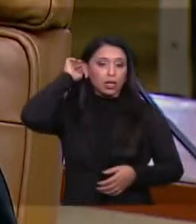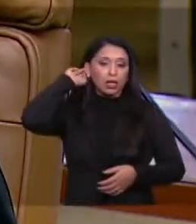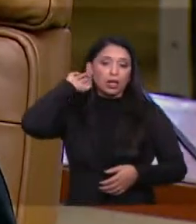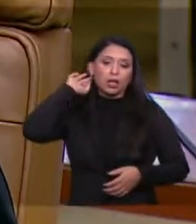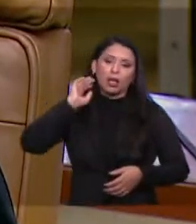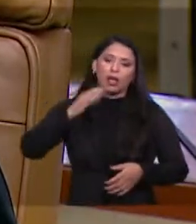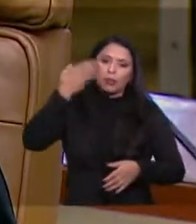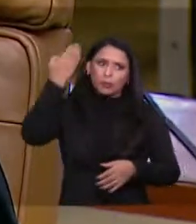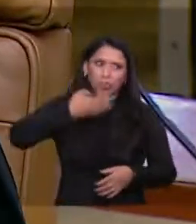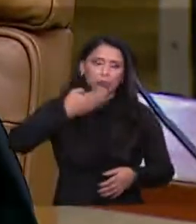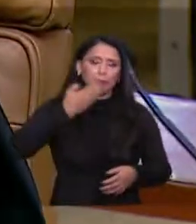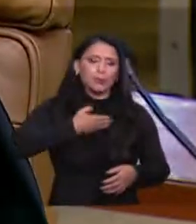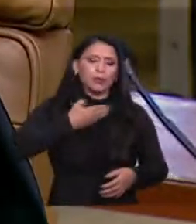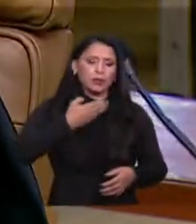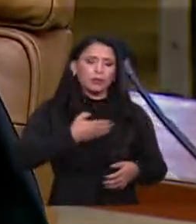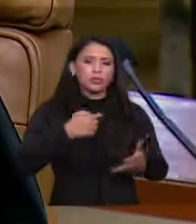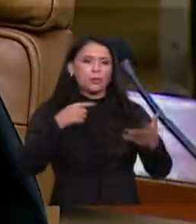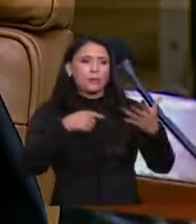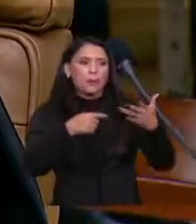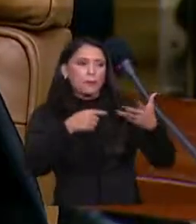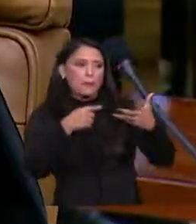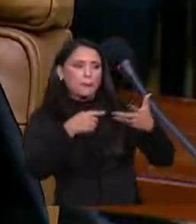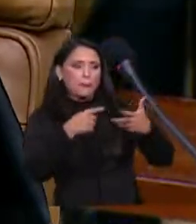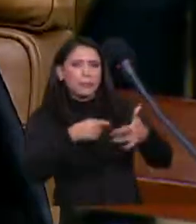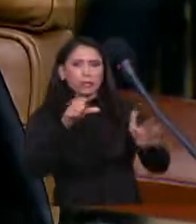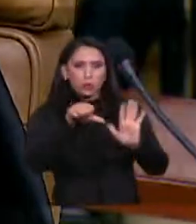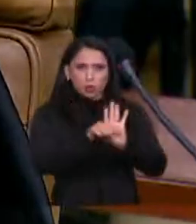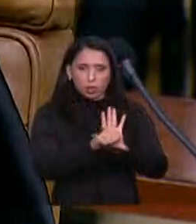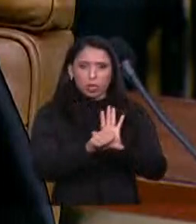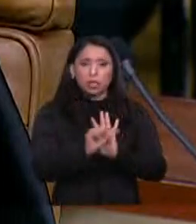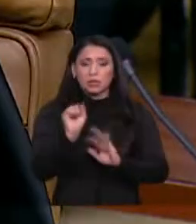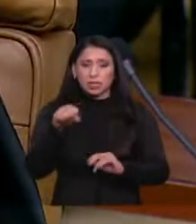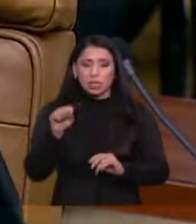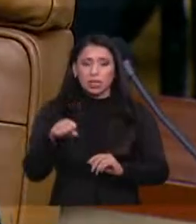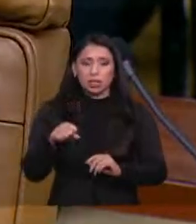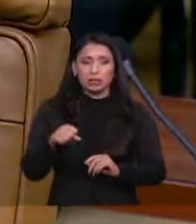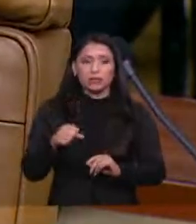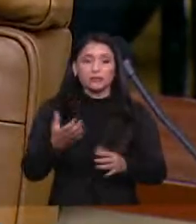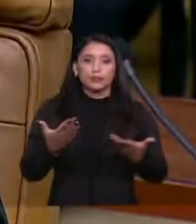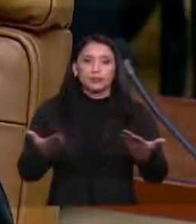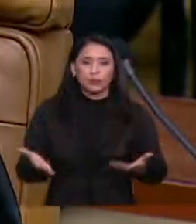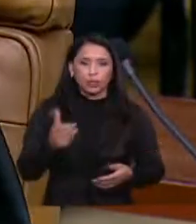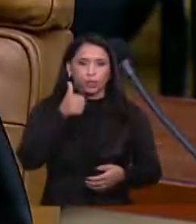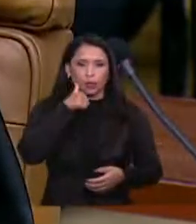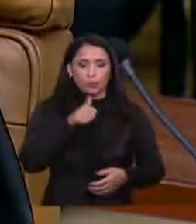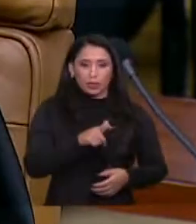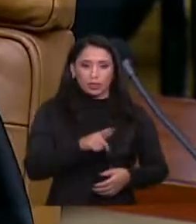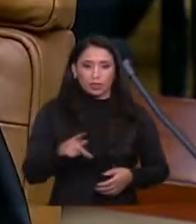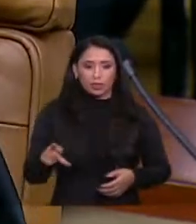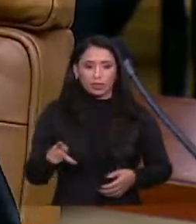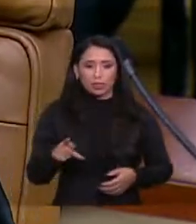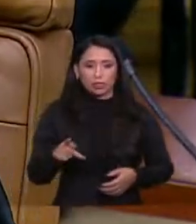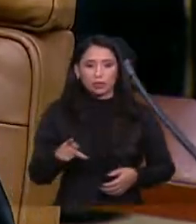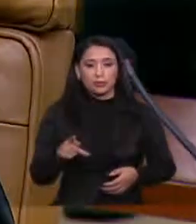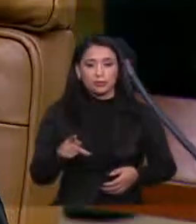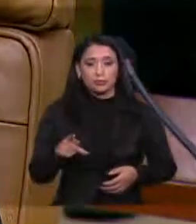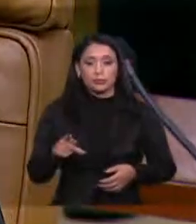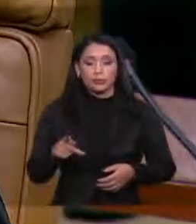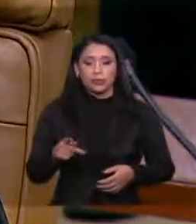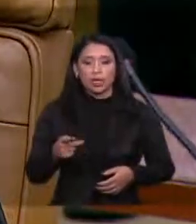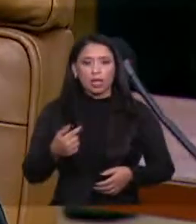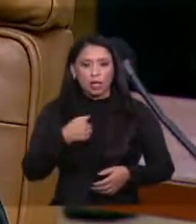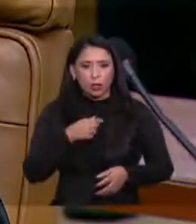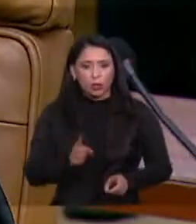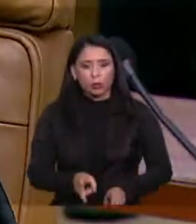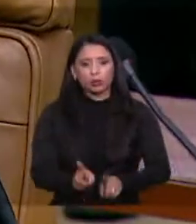comprovadas em cada caso o que a senhora Presidente e deixa obviamente a delegação de vossa excelência se